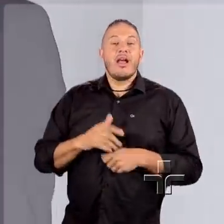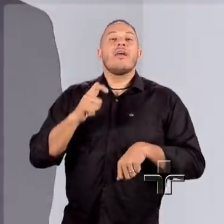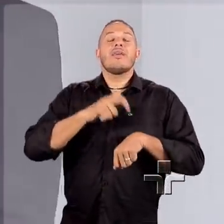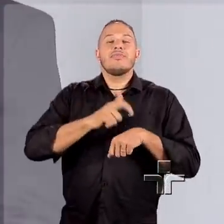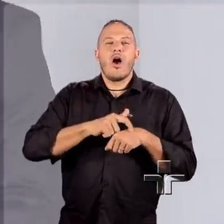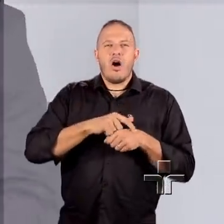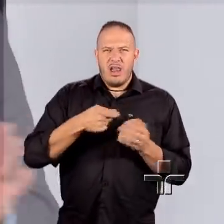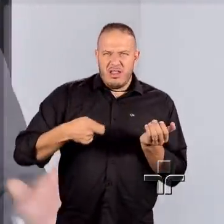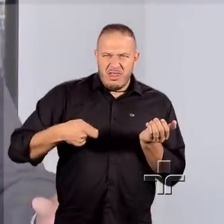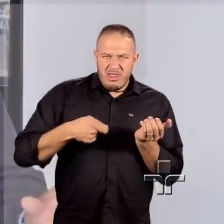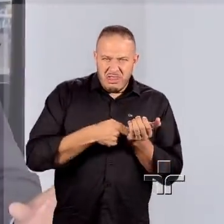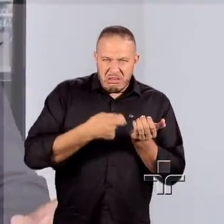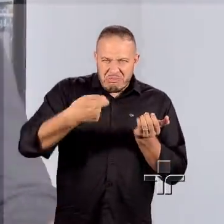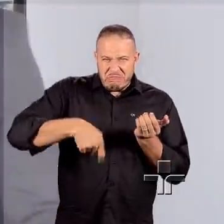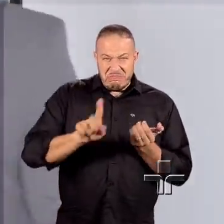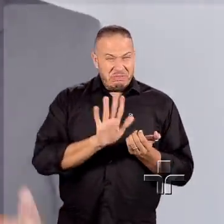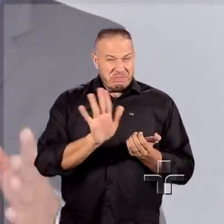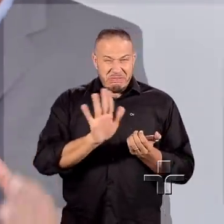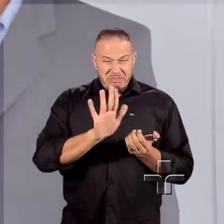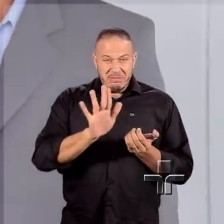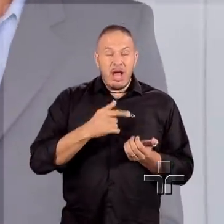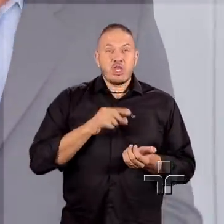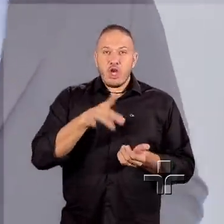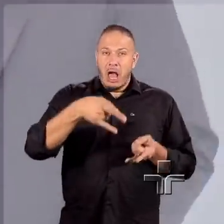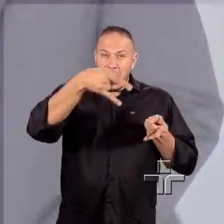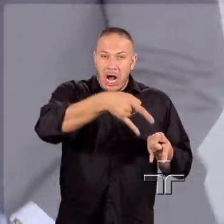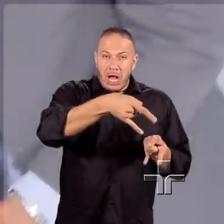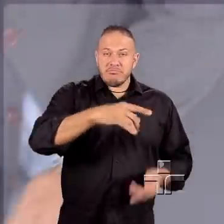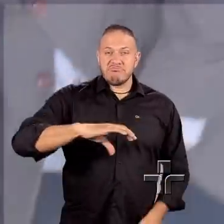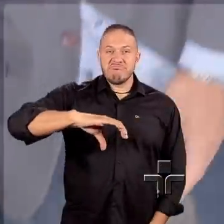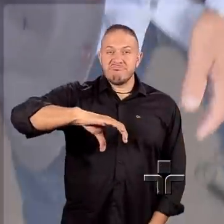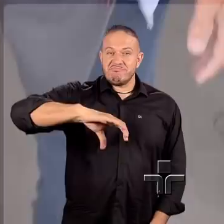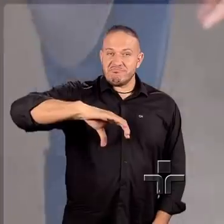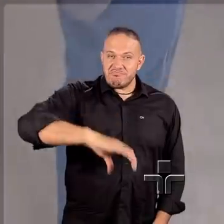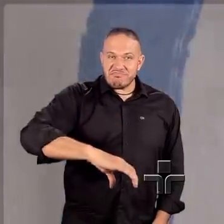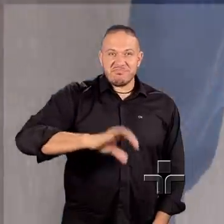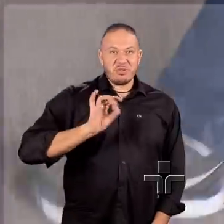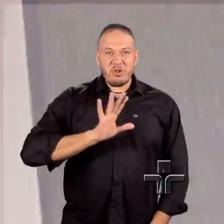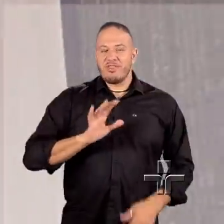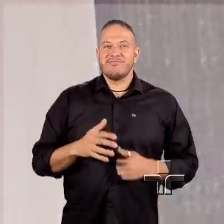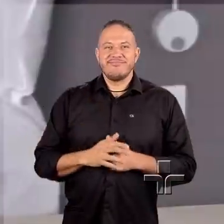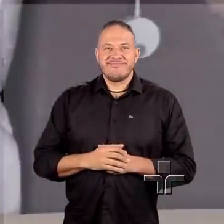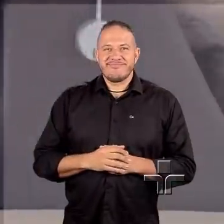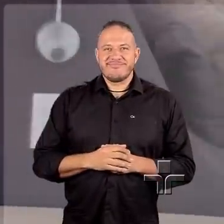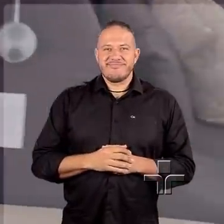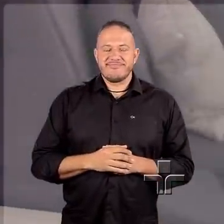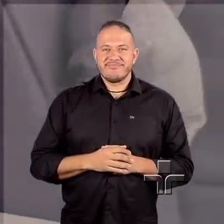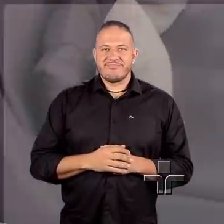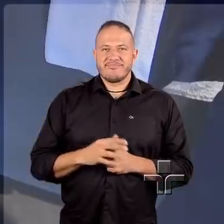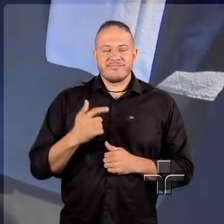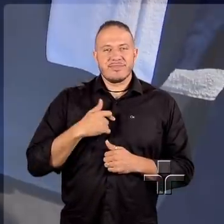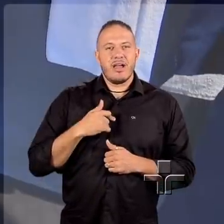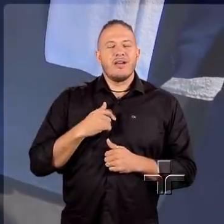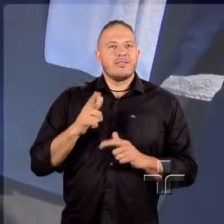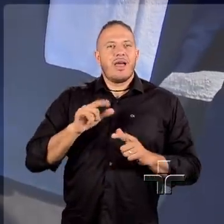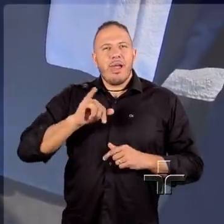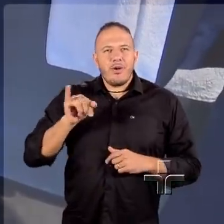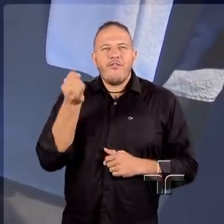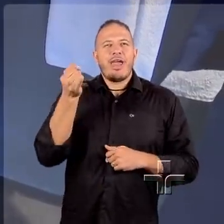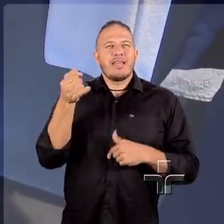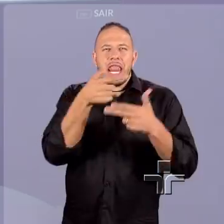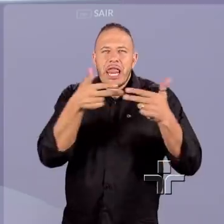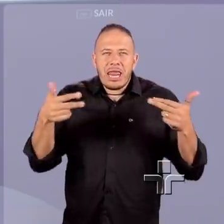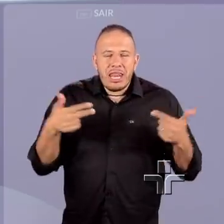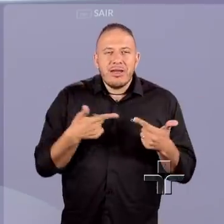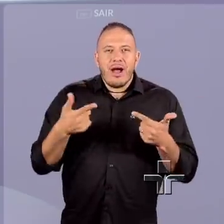o smartphone, nada de fios. Basta colocar o aparelho bem ao lado da cama. Enquanto eu desfruto um pouco mais dessas